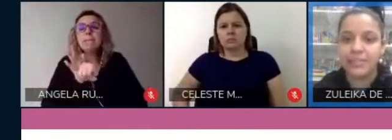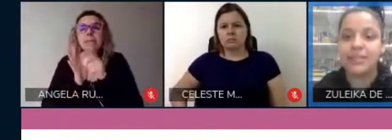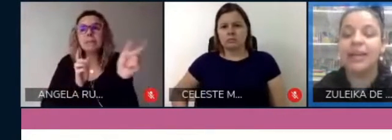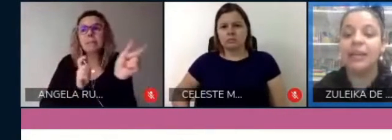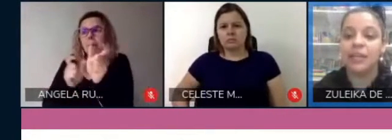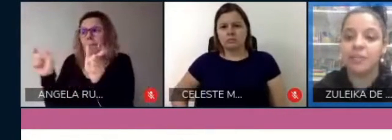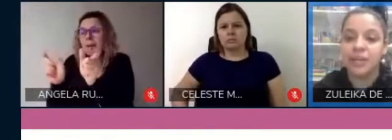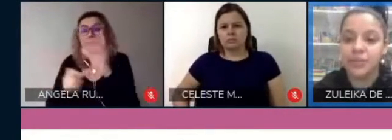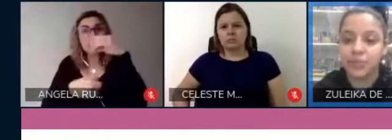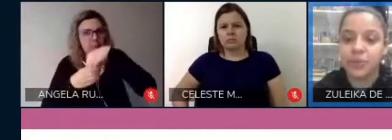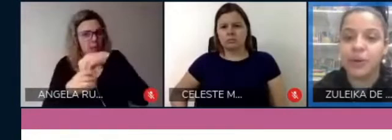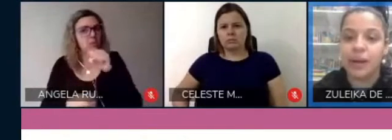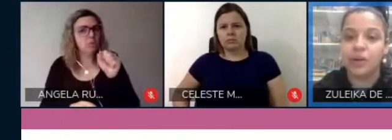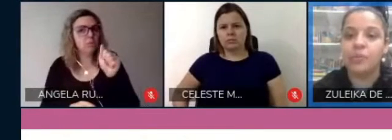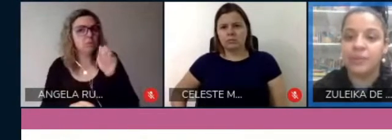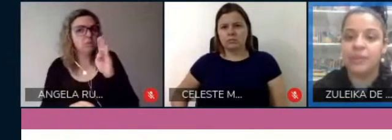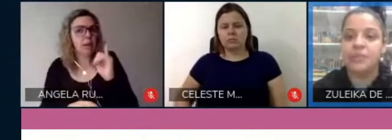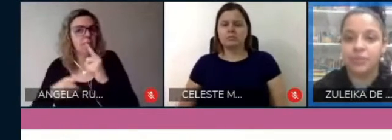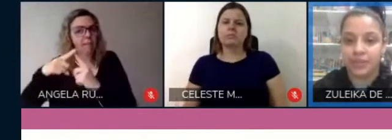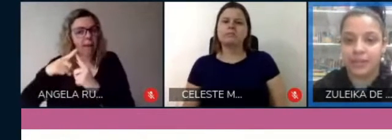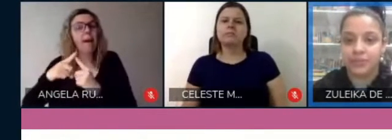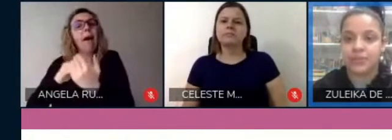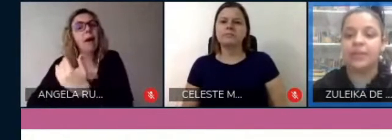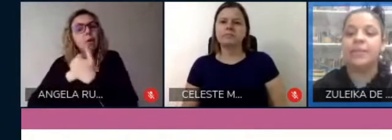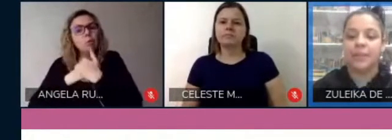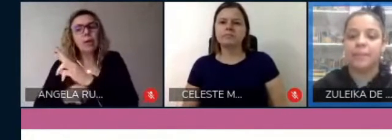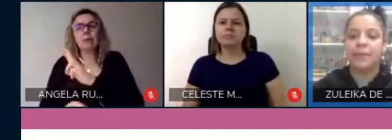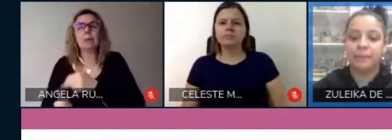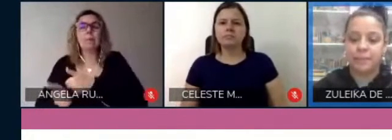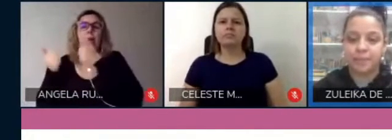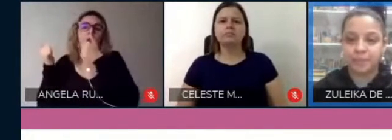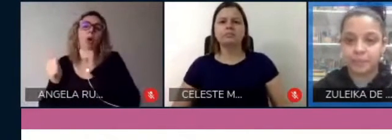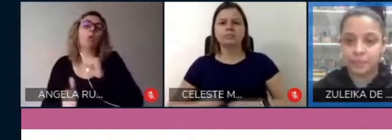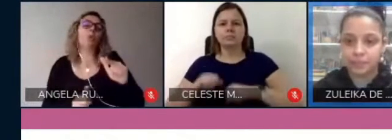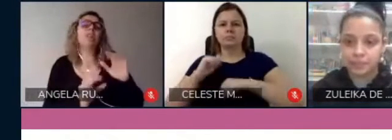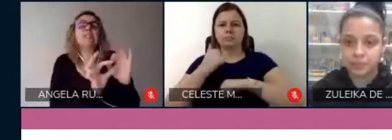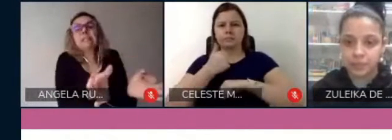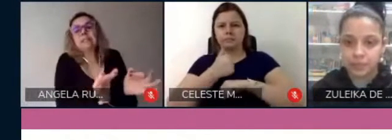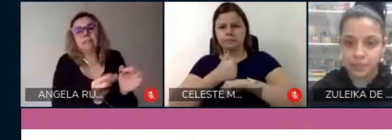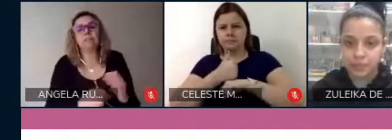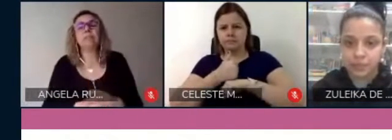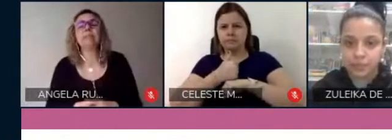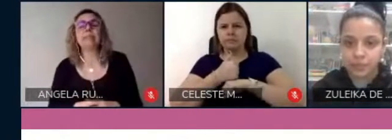do Sabe Mais que me ajudam a obter resultados. Bem?